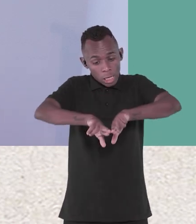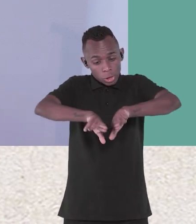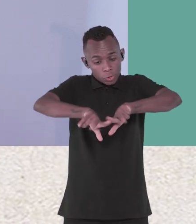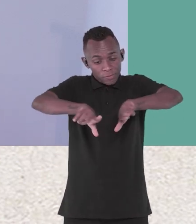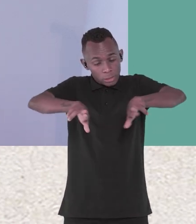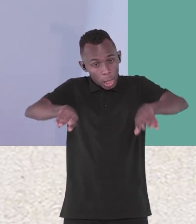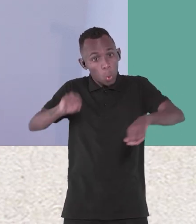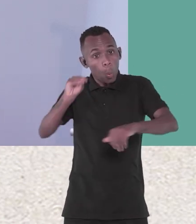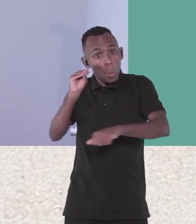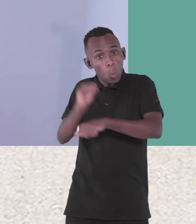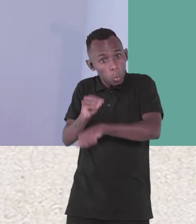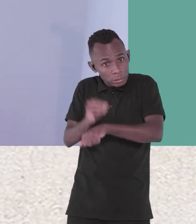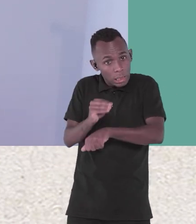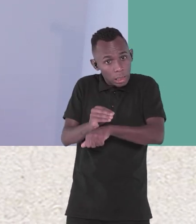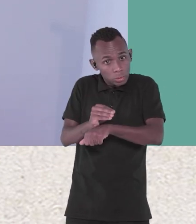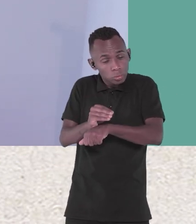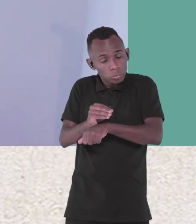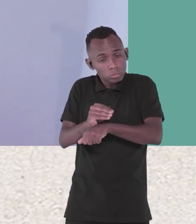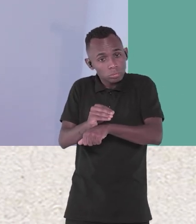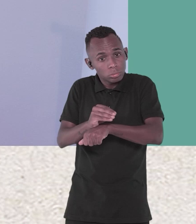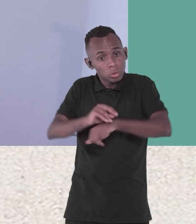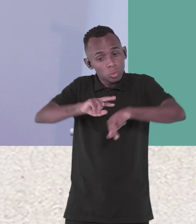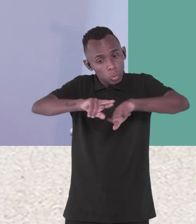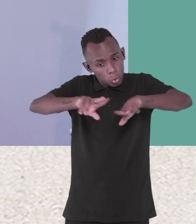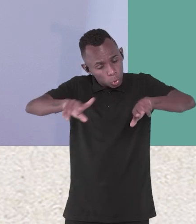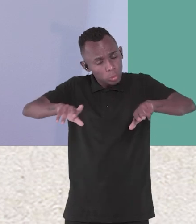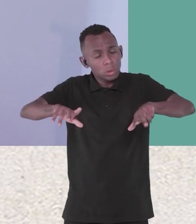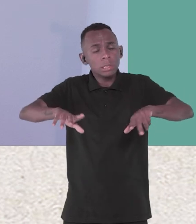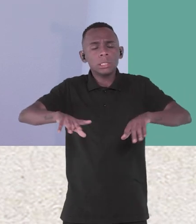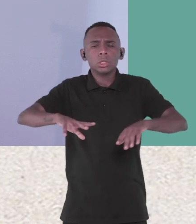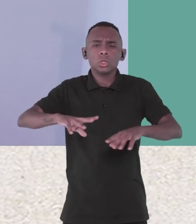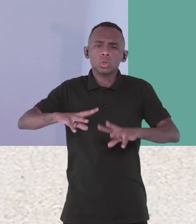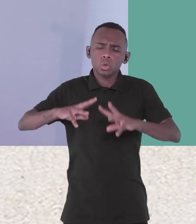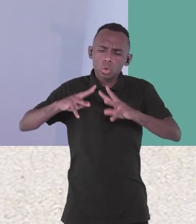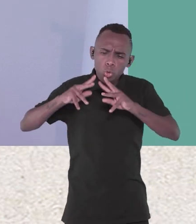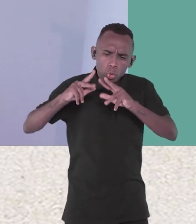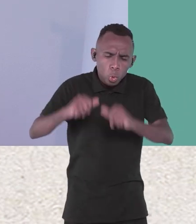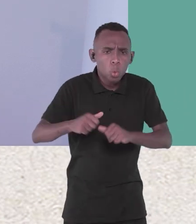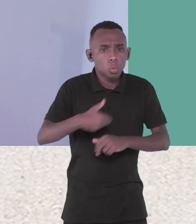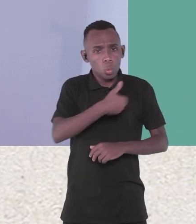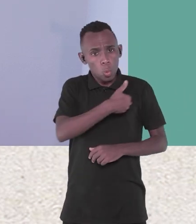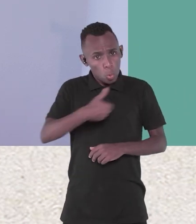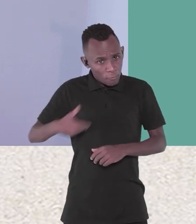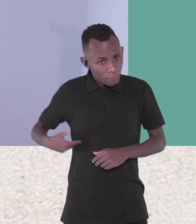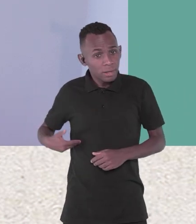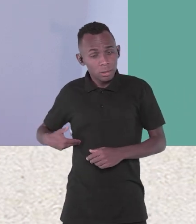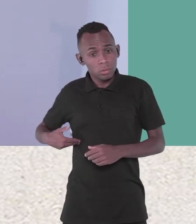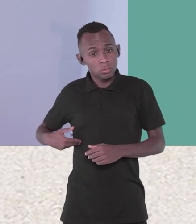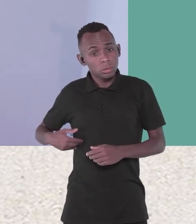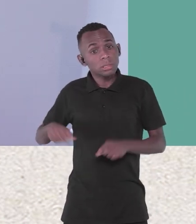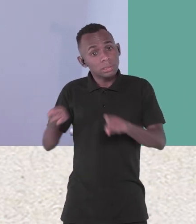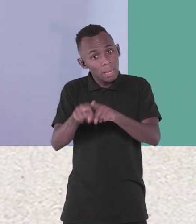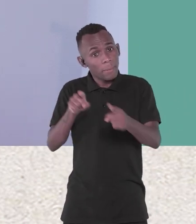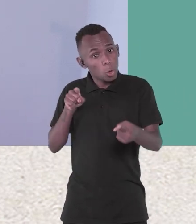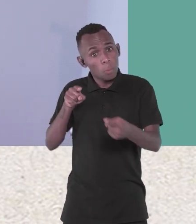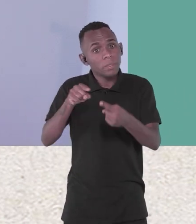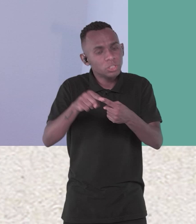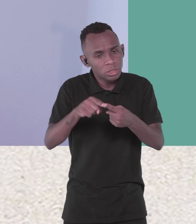diversidade e a proteção da minoria. E todo governo que entra tem como função defender os 4.